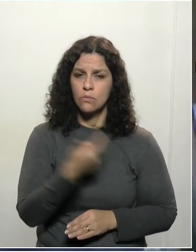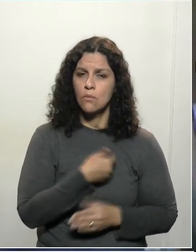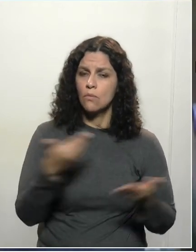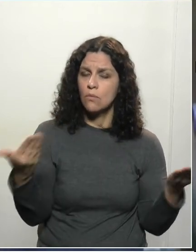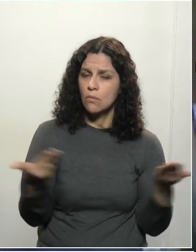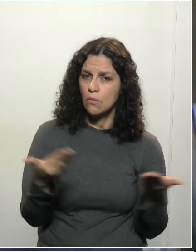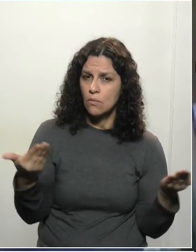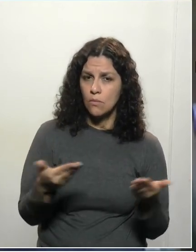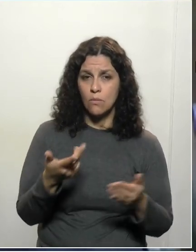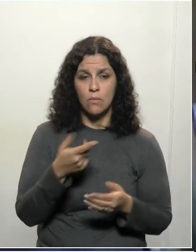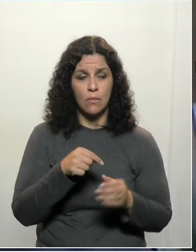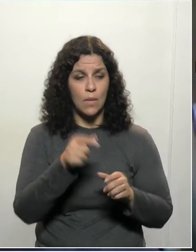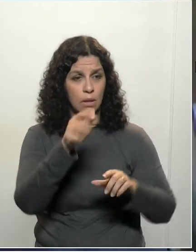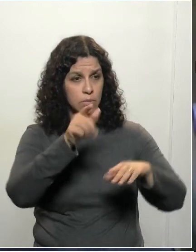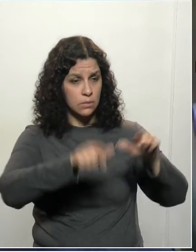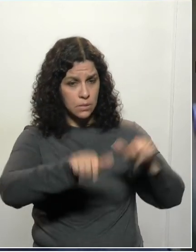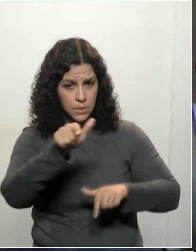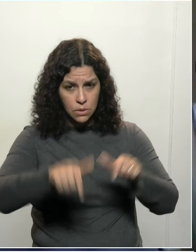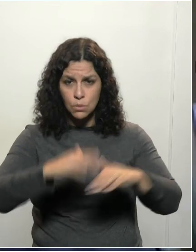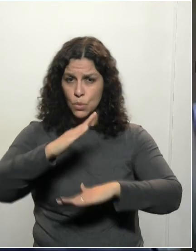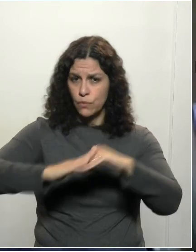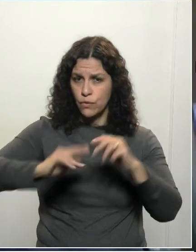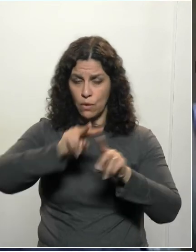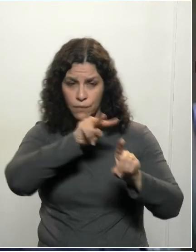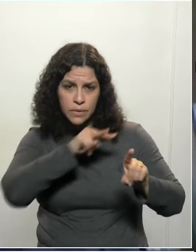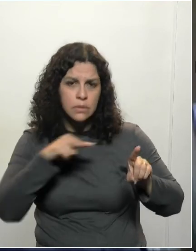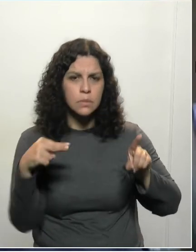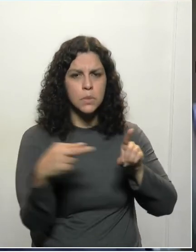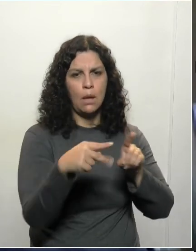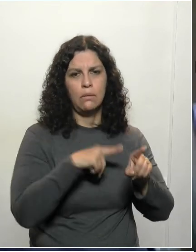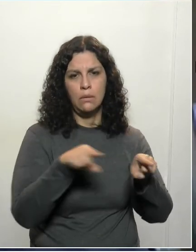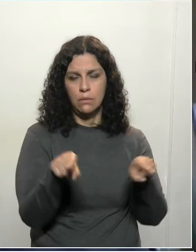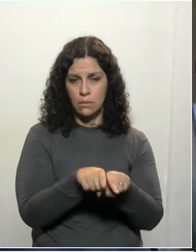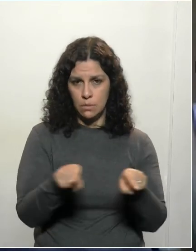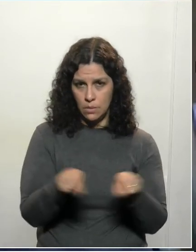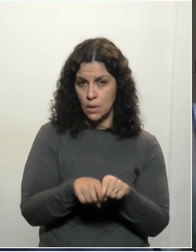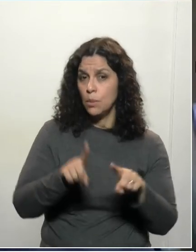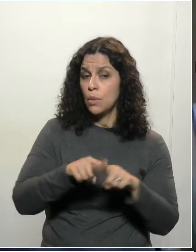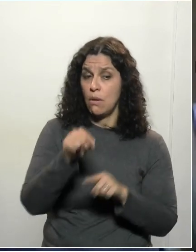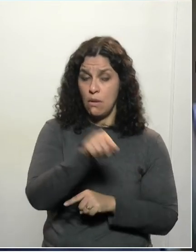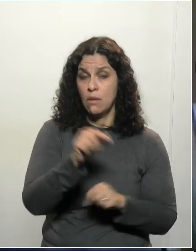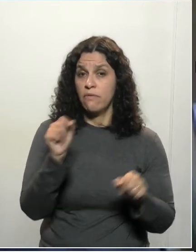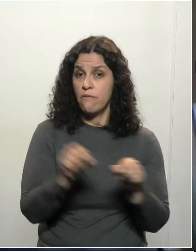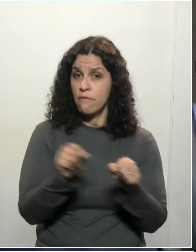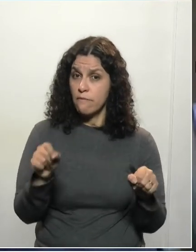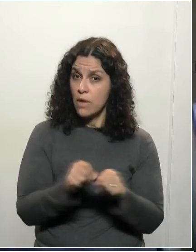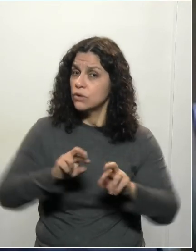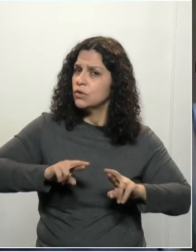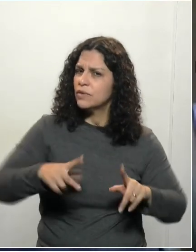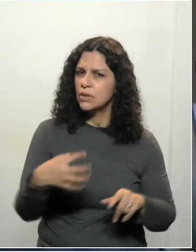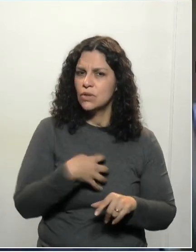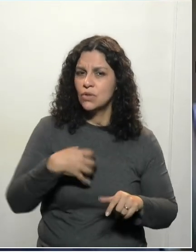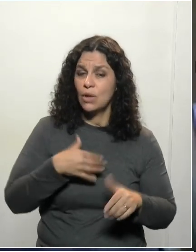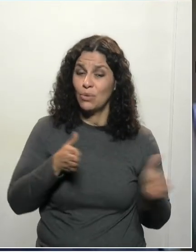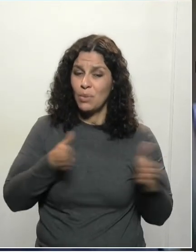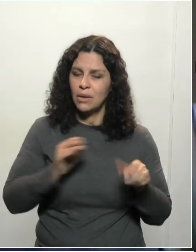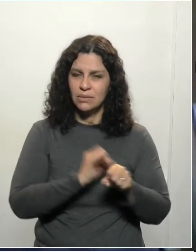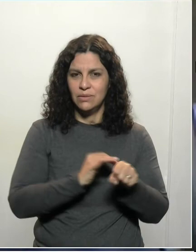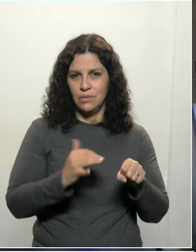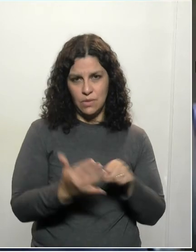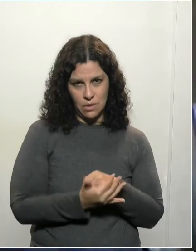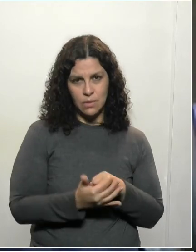aí aos entregadores essa visibilidade, porque eles têm feito grande diferença nessa